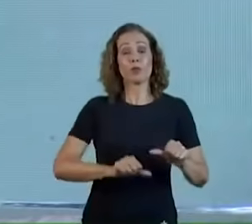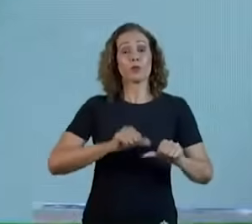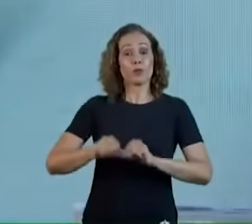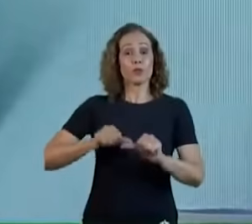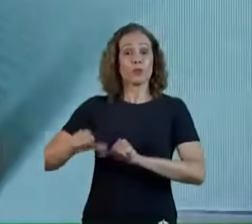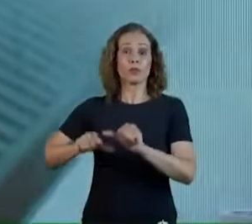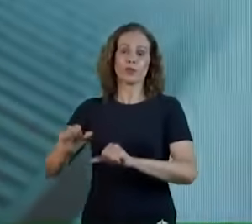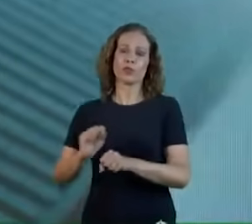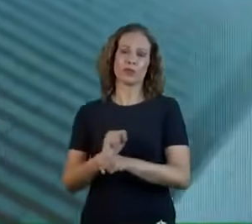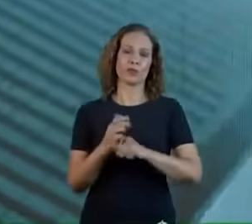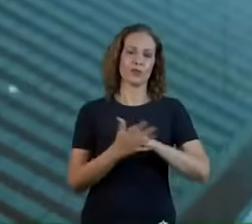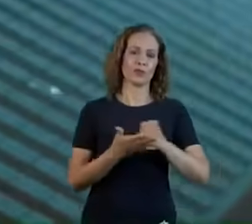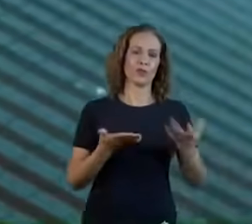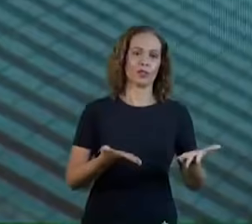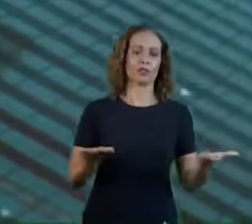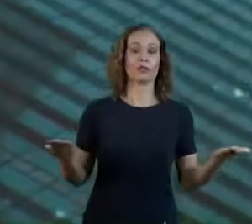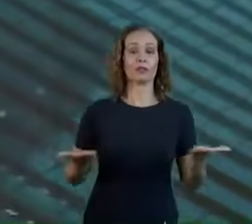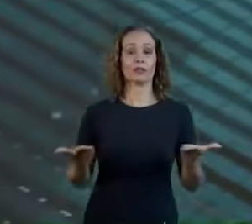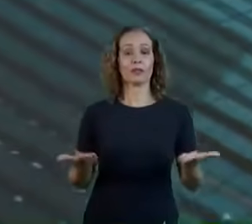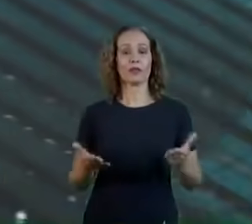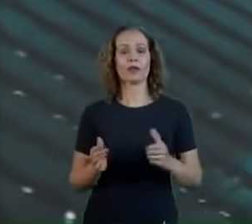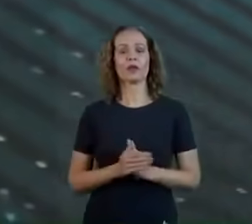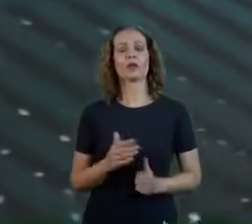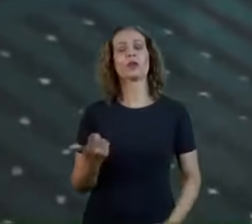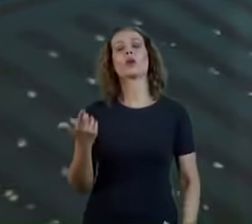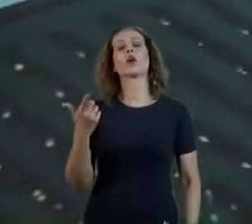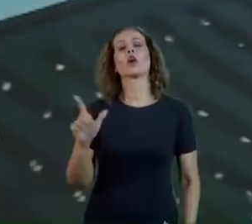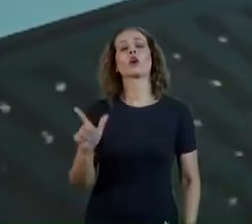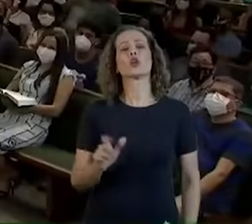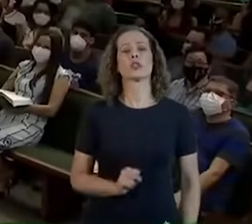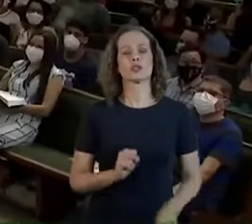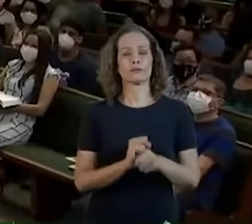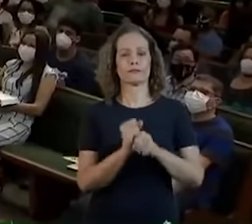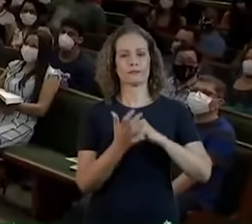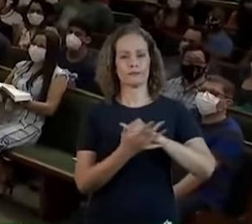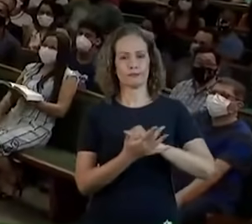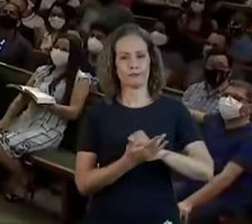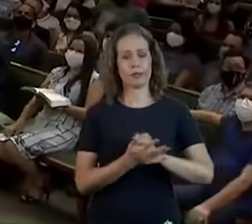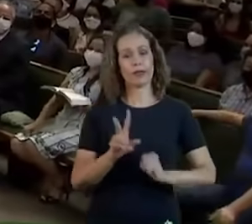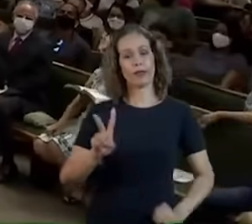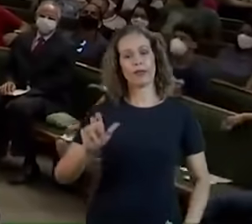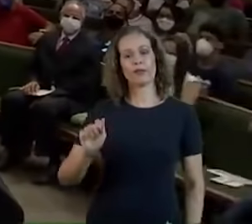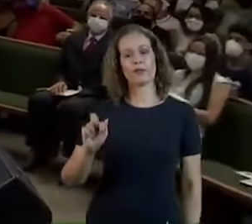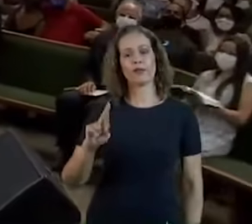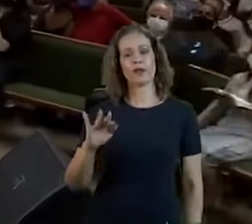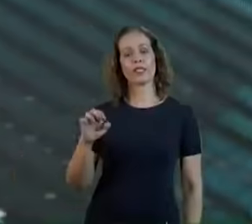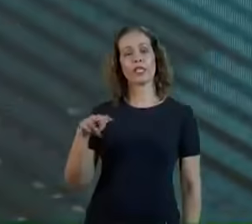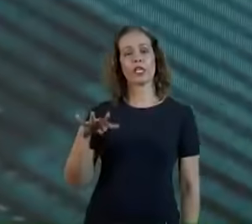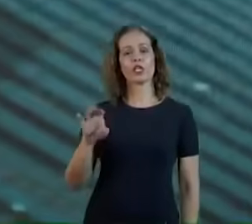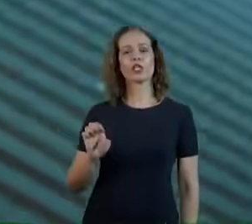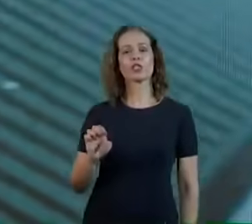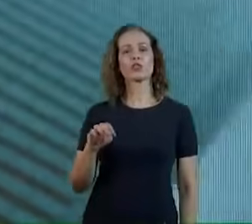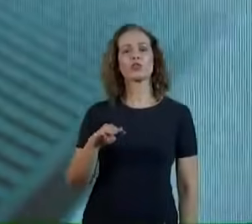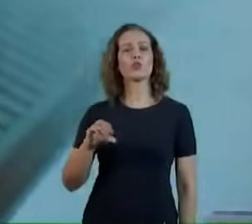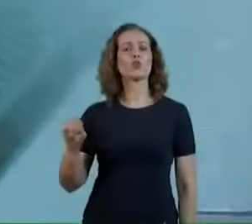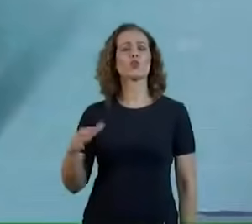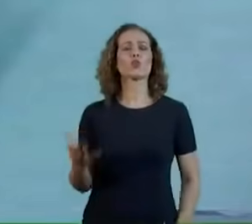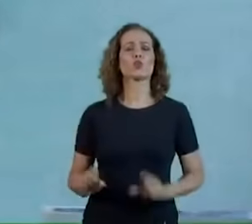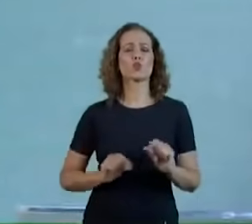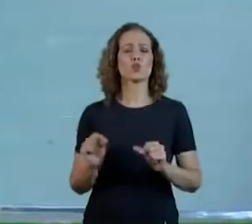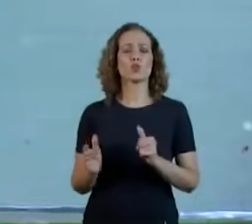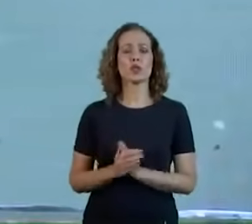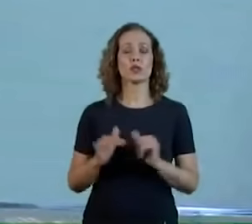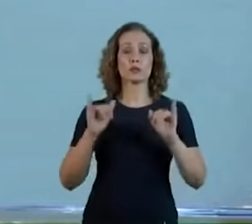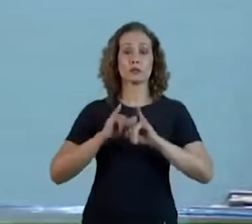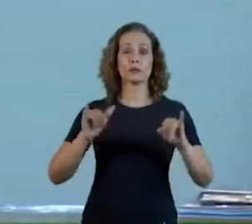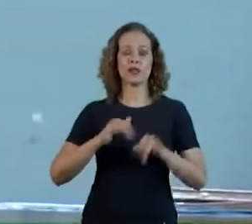Aí agora inventaram a variante Mu. Quem viu a variante Mu? É uma variante que diz que as